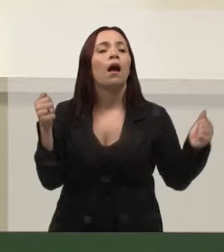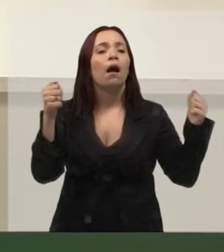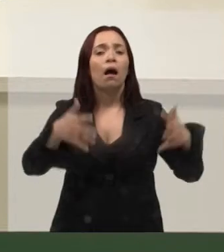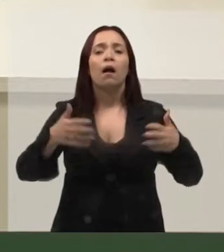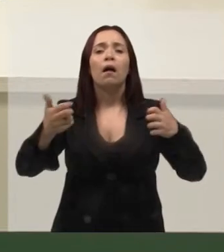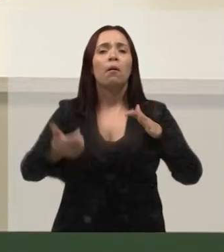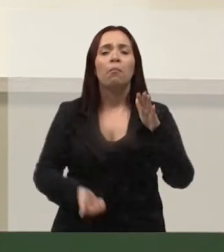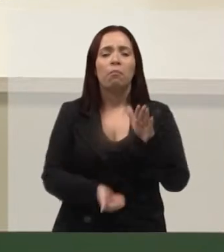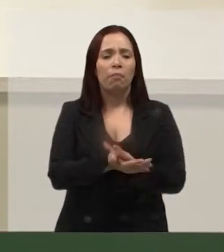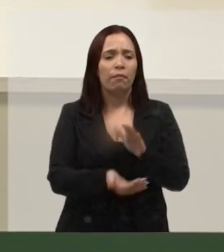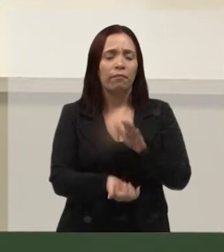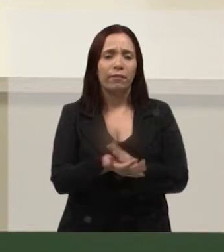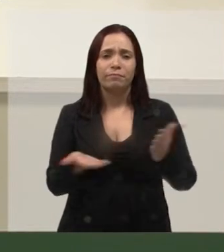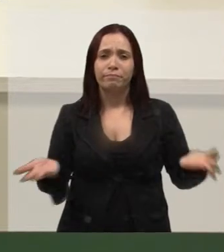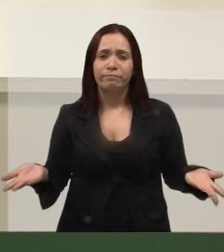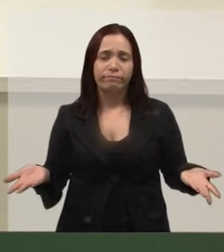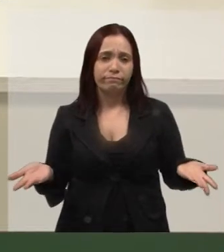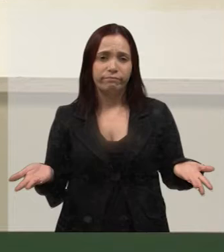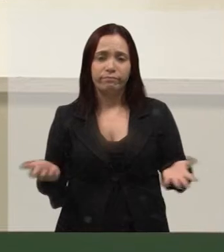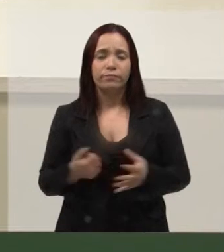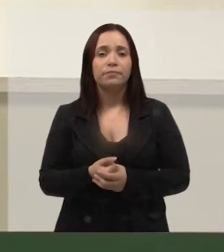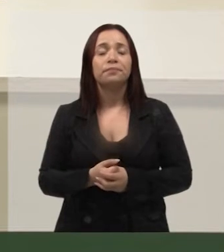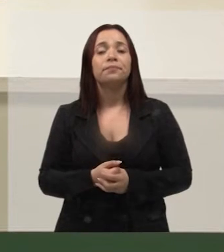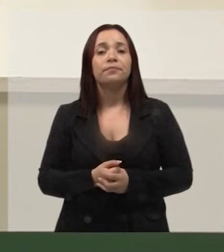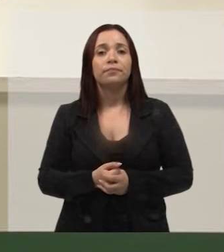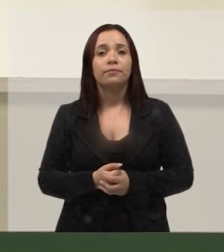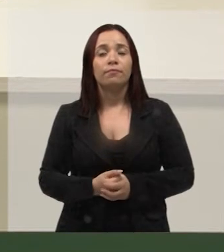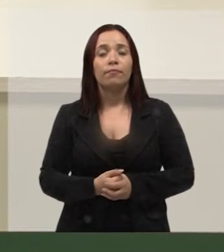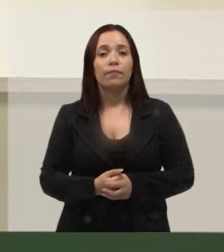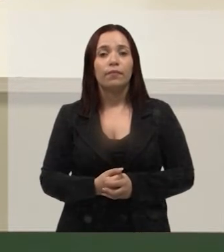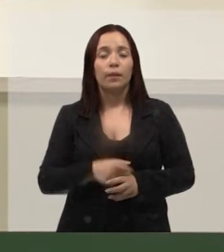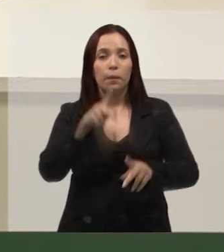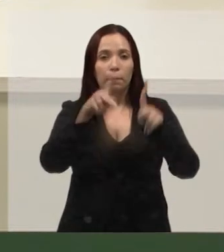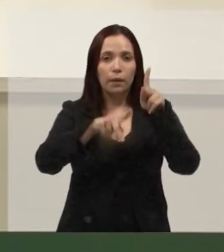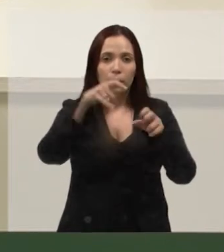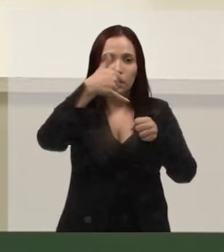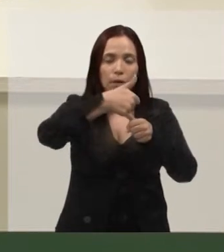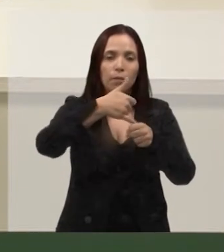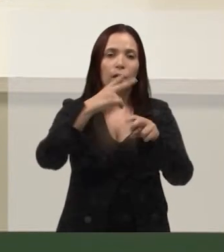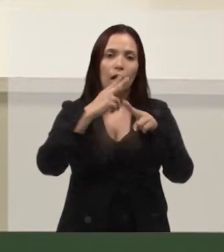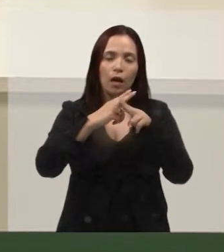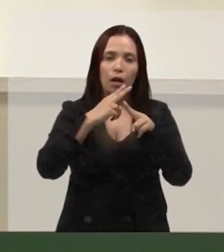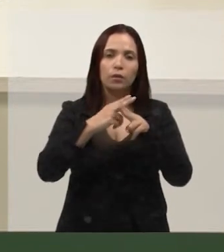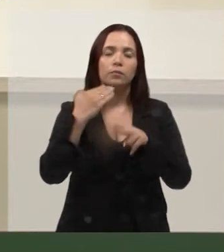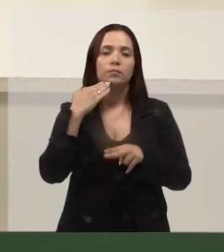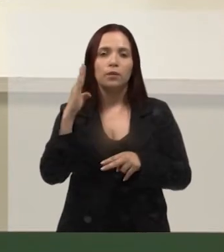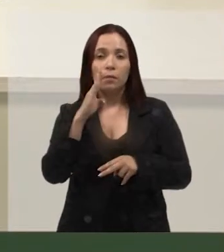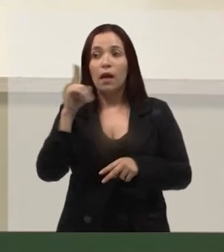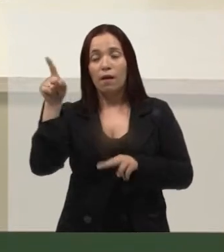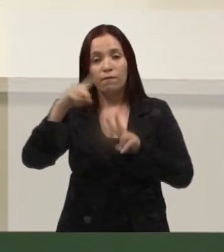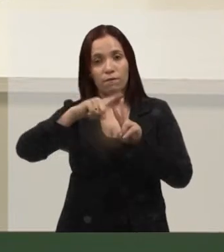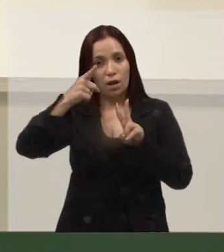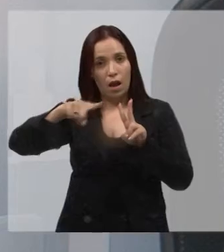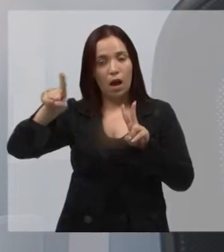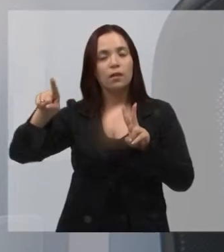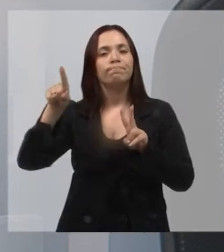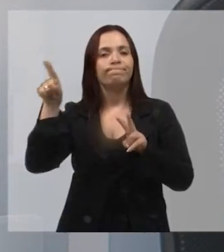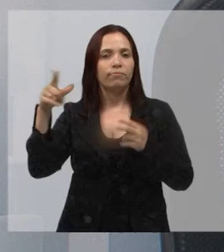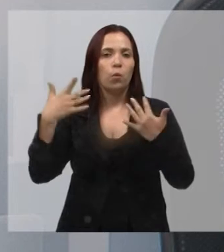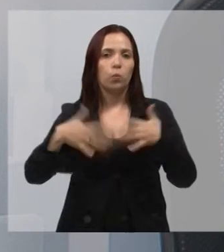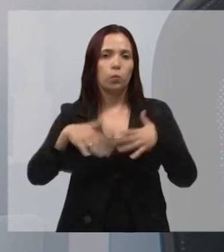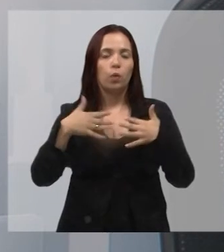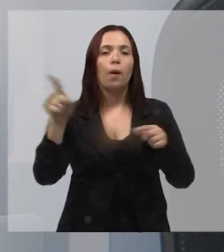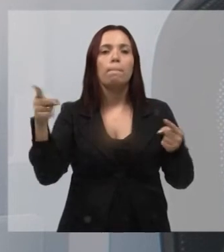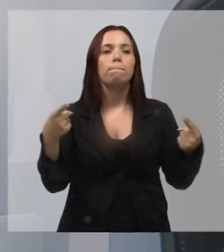o fiscal, engenheiro? Uma empresa que depois da Petrobras, Correio, Caixa Econômica, Banco do Brasil, é a que mais investe nas